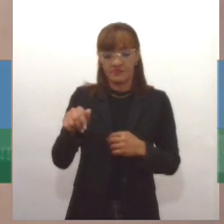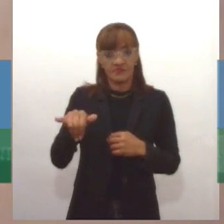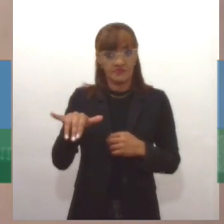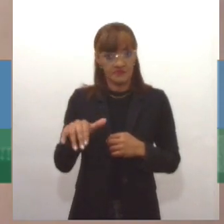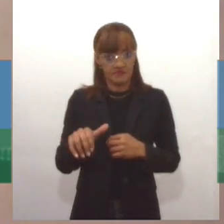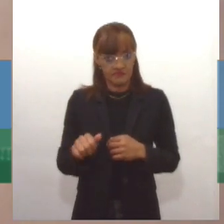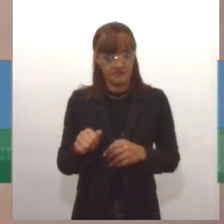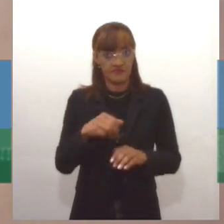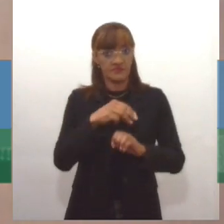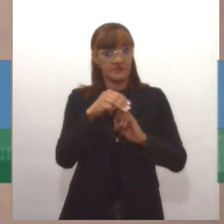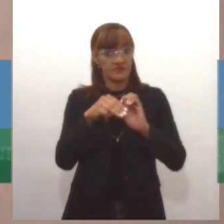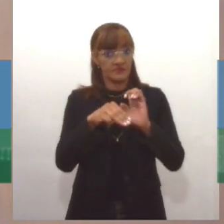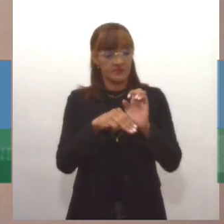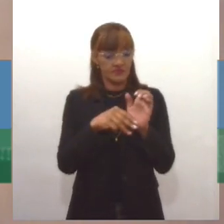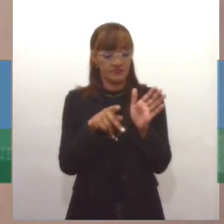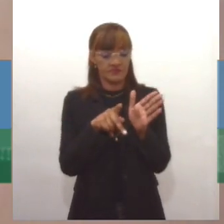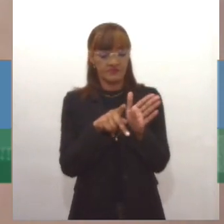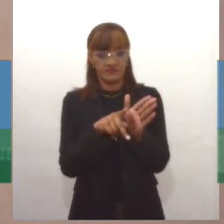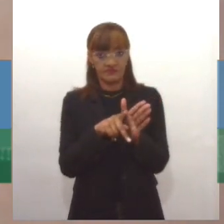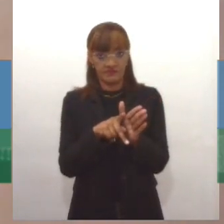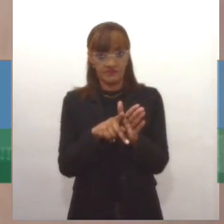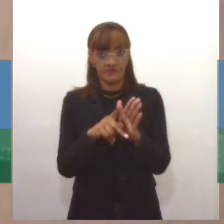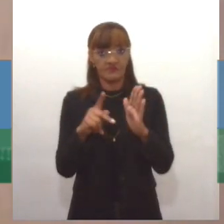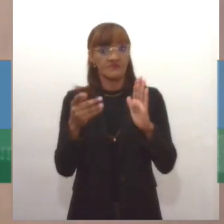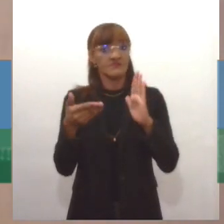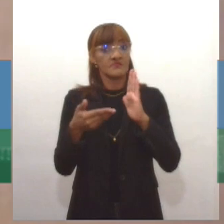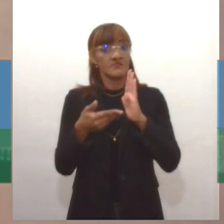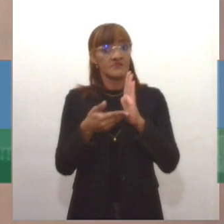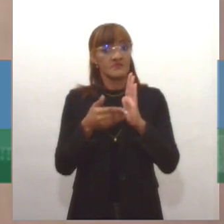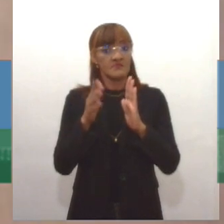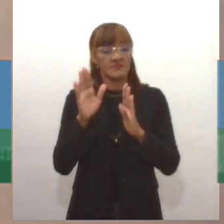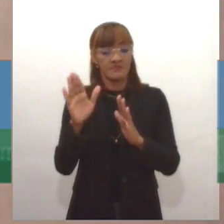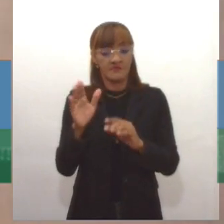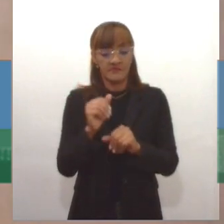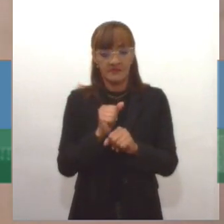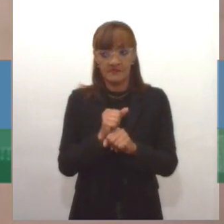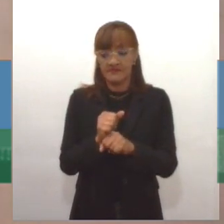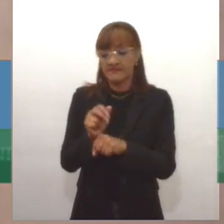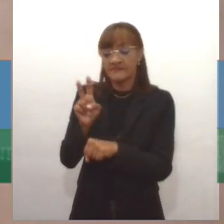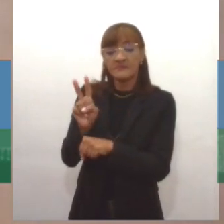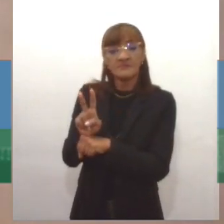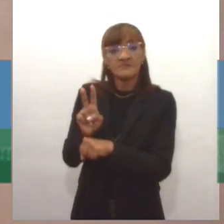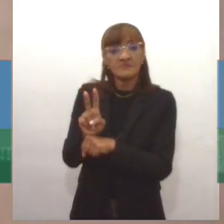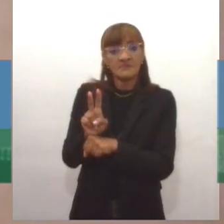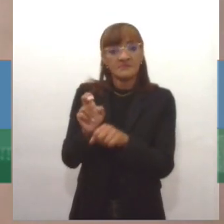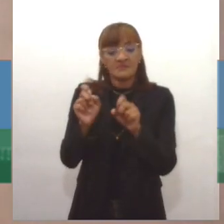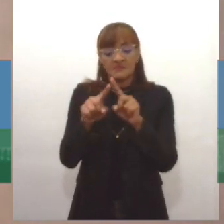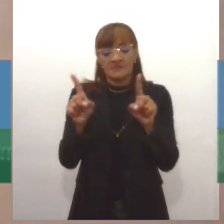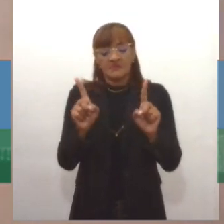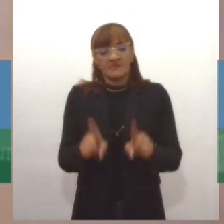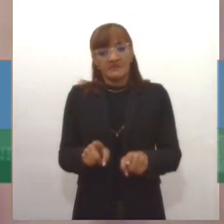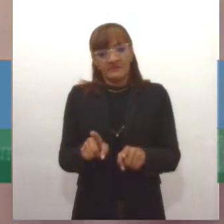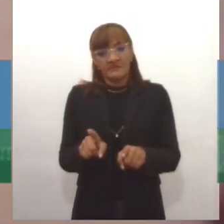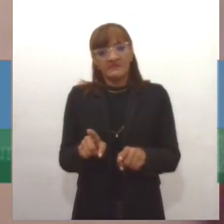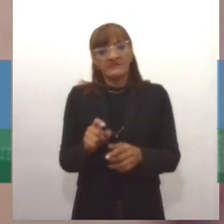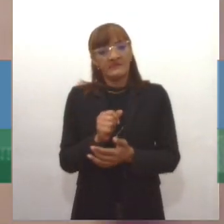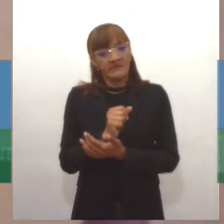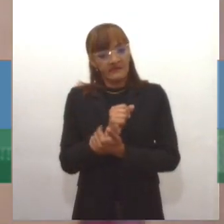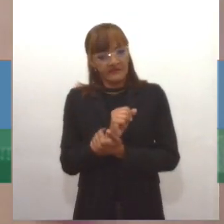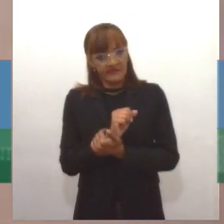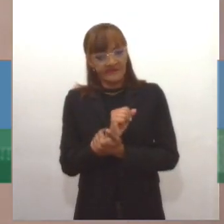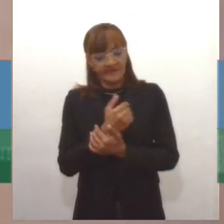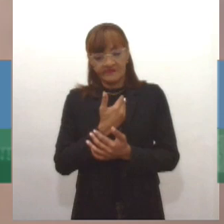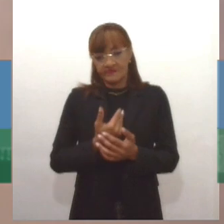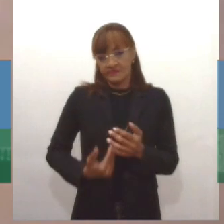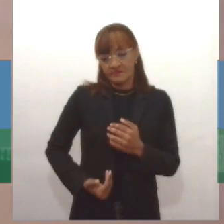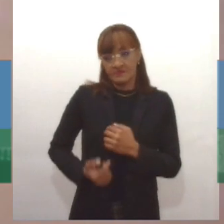E ela foi introduzida para proteger o servidor público, porque senão... você imagina, a gente